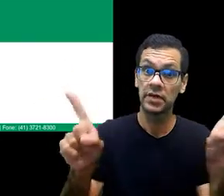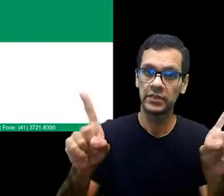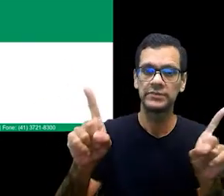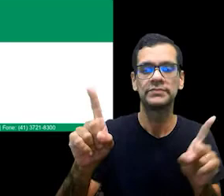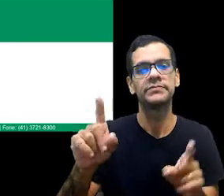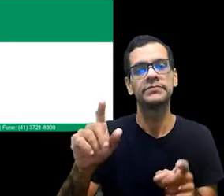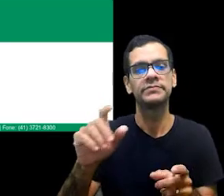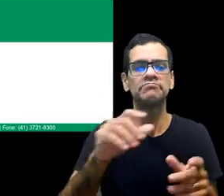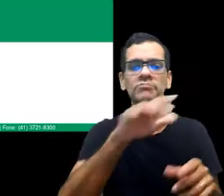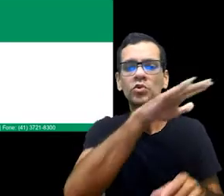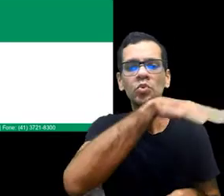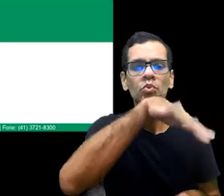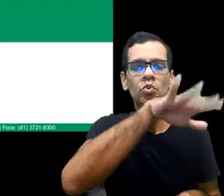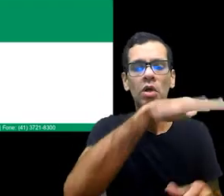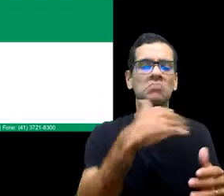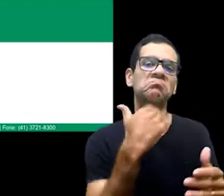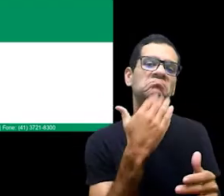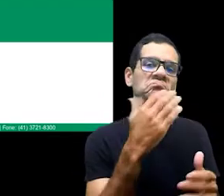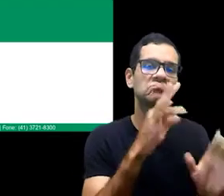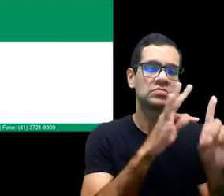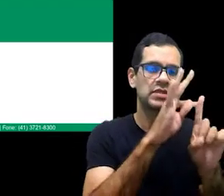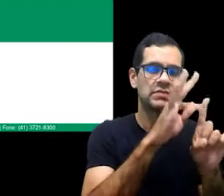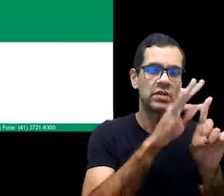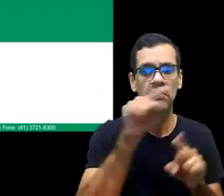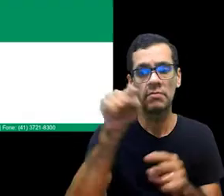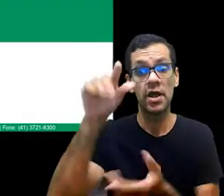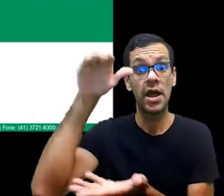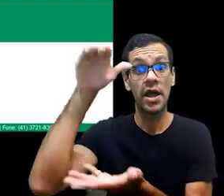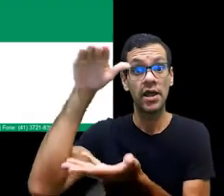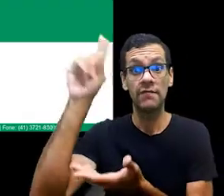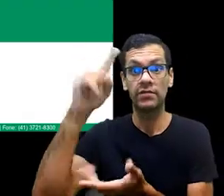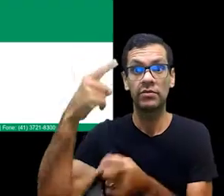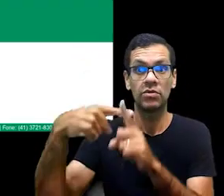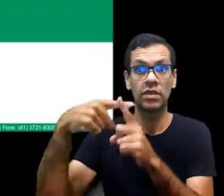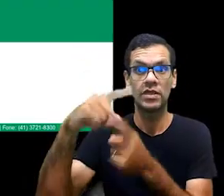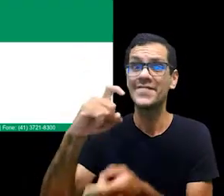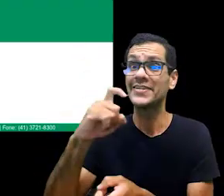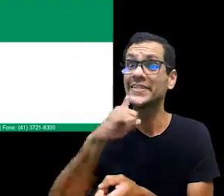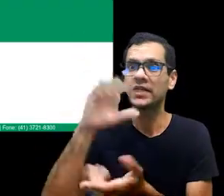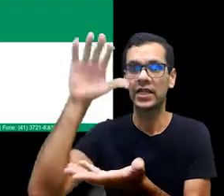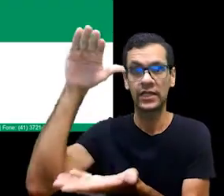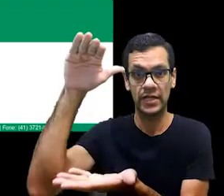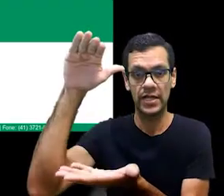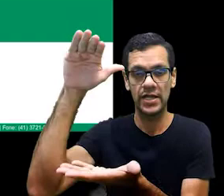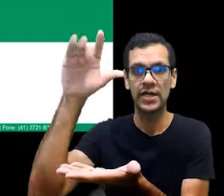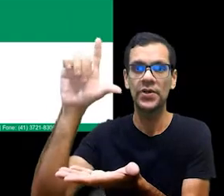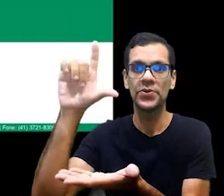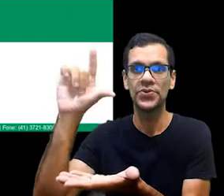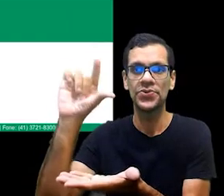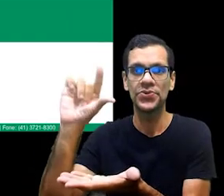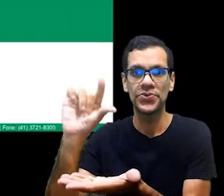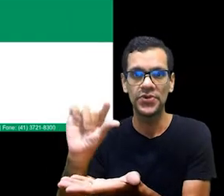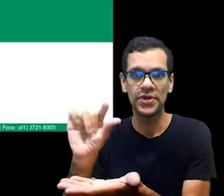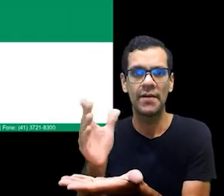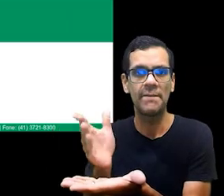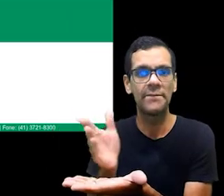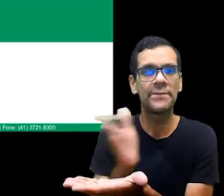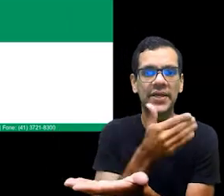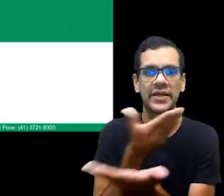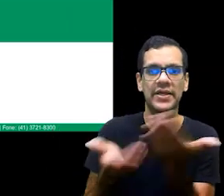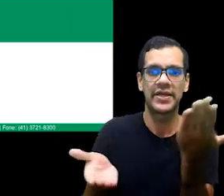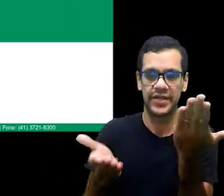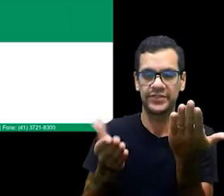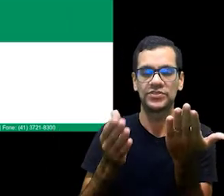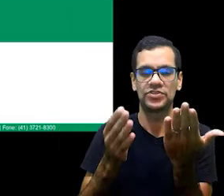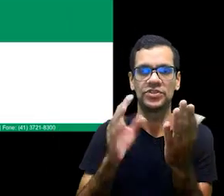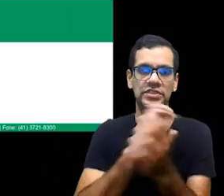garrafa térmica não é. A garrafa térmica é um corpo menor, tem menos massa. Não é garrafa térmica, perdão, é a garrafa de água mineral. Essa